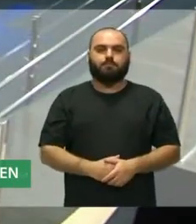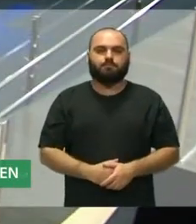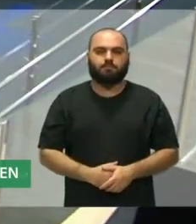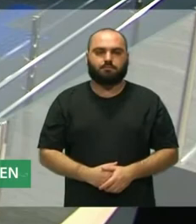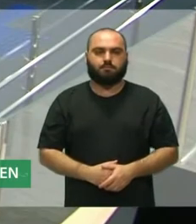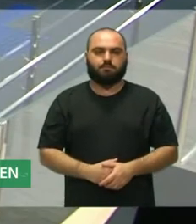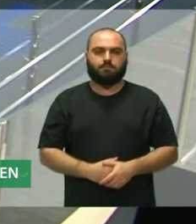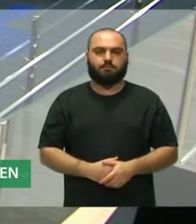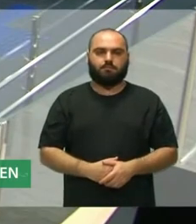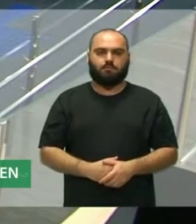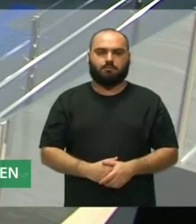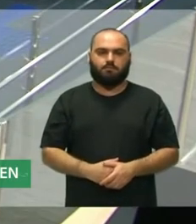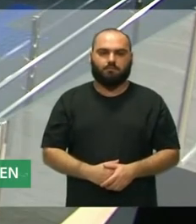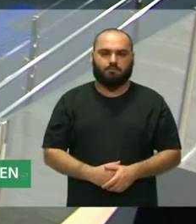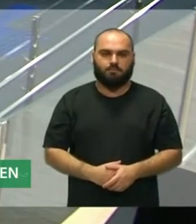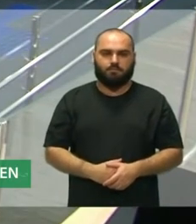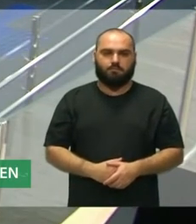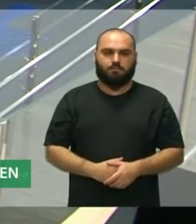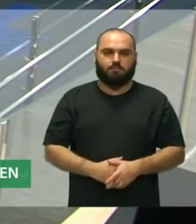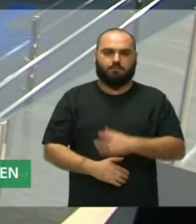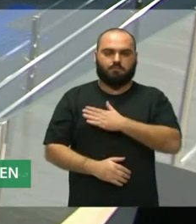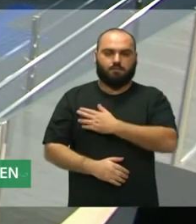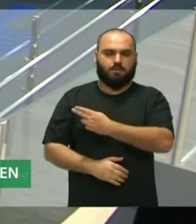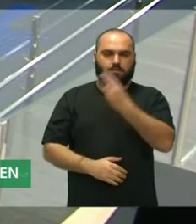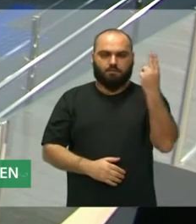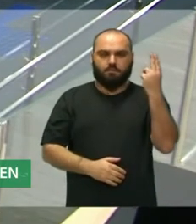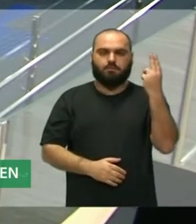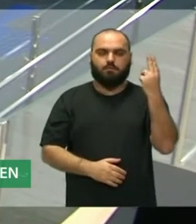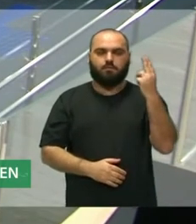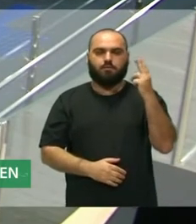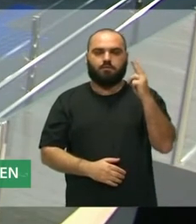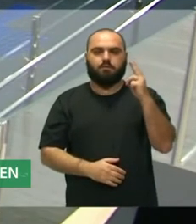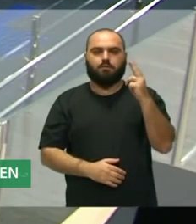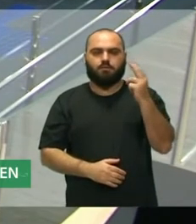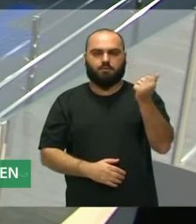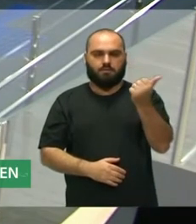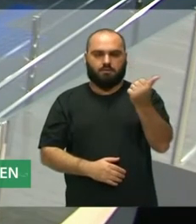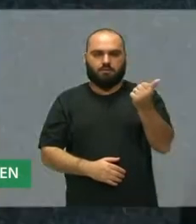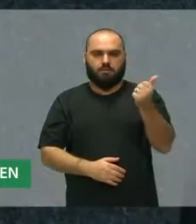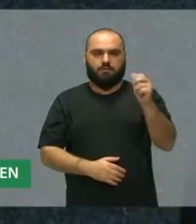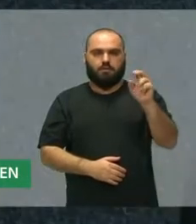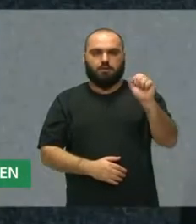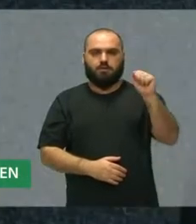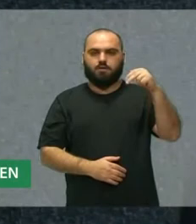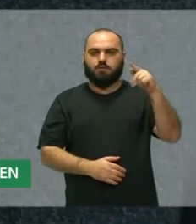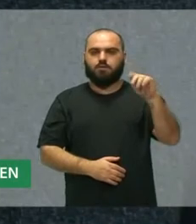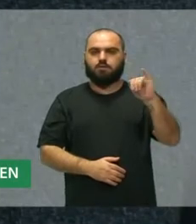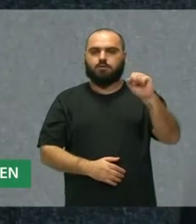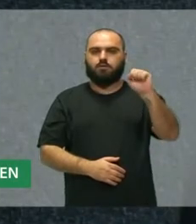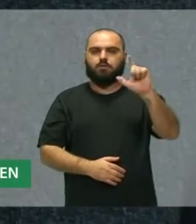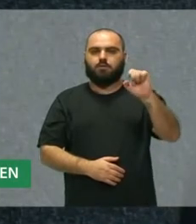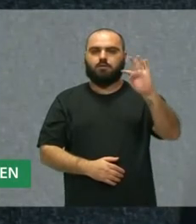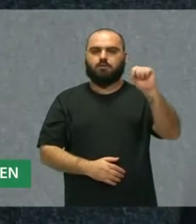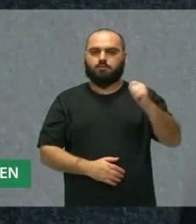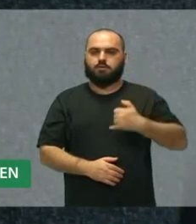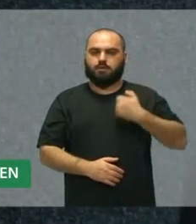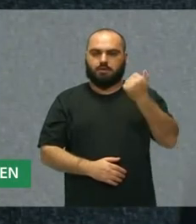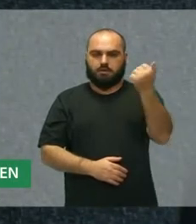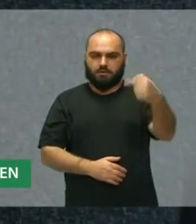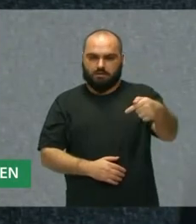Paulo, depois vamos aí, tá, Paulo? Meu nome é Maria Luiz Angeletti, eu tenho 17 anos, e eu soube que o hospital está